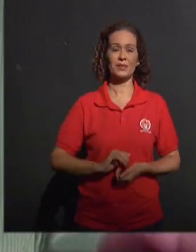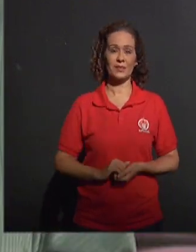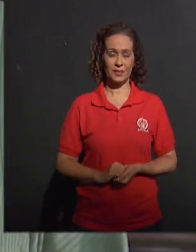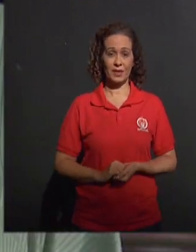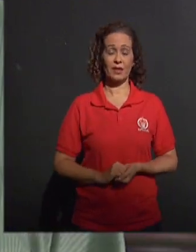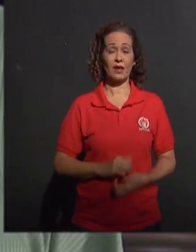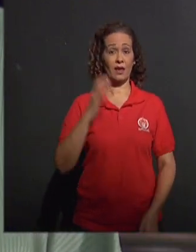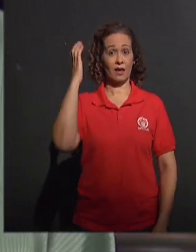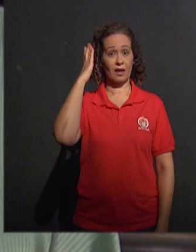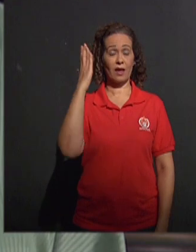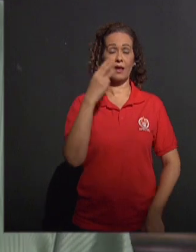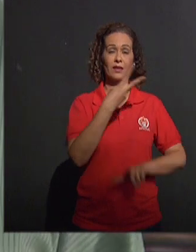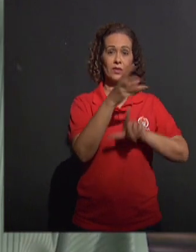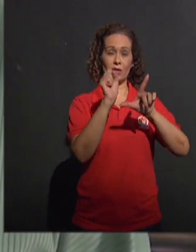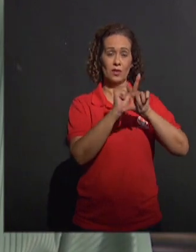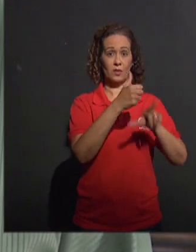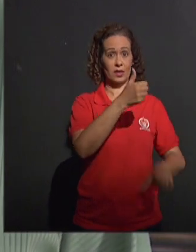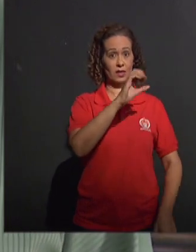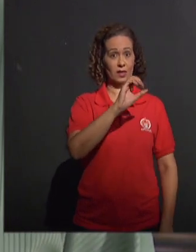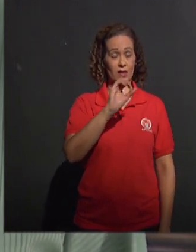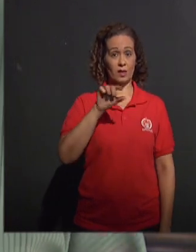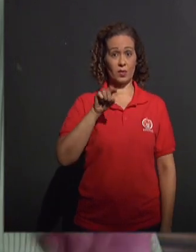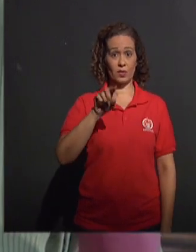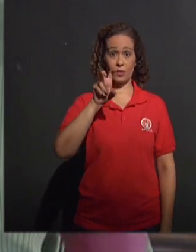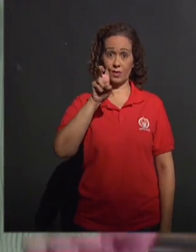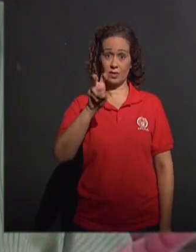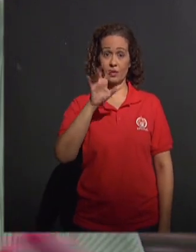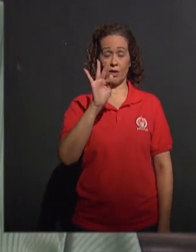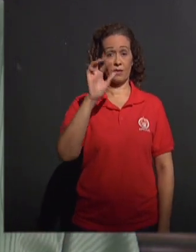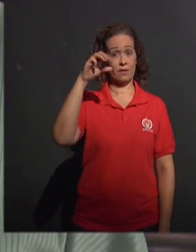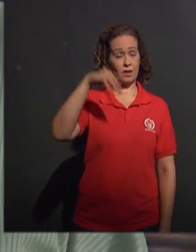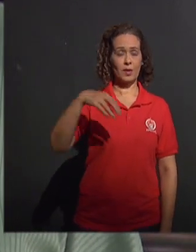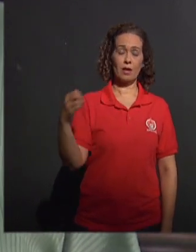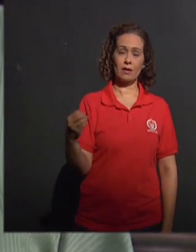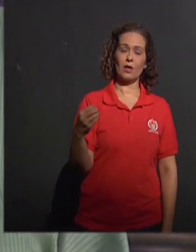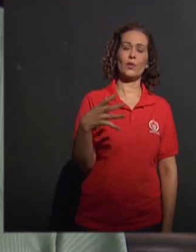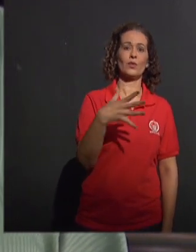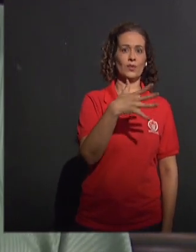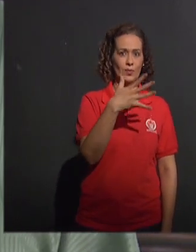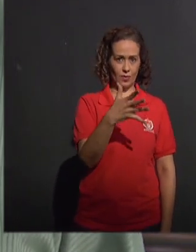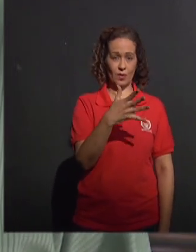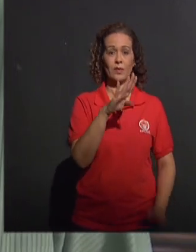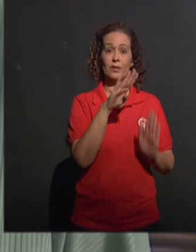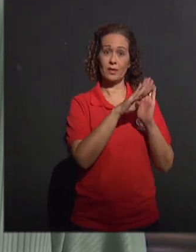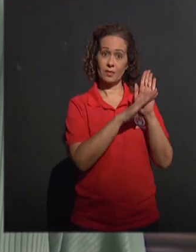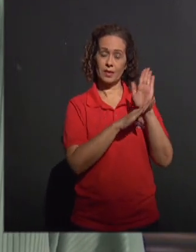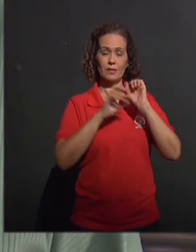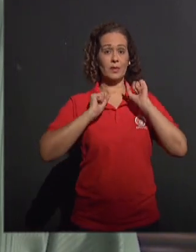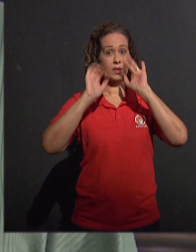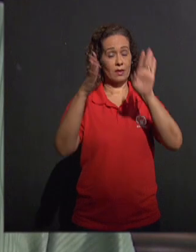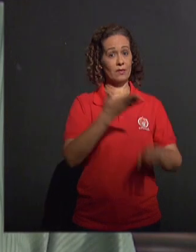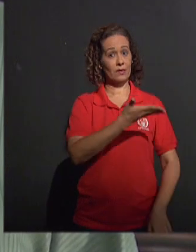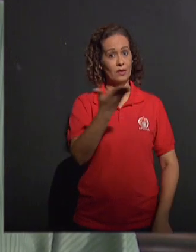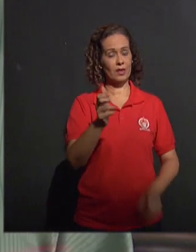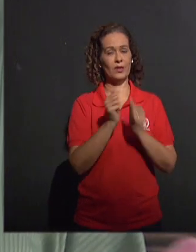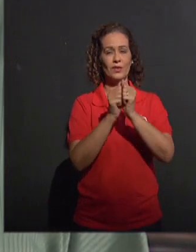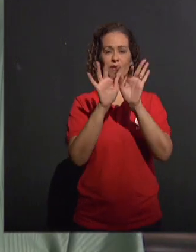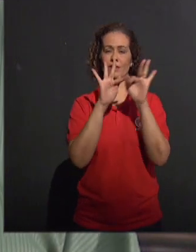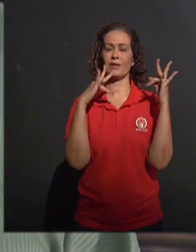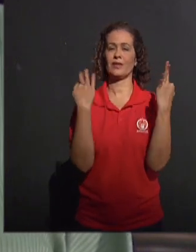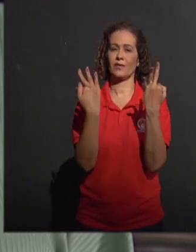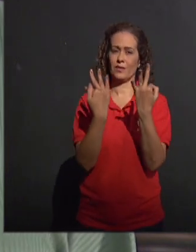A Rádio Super 100.5 FM está com uma nova programação para abençoar você e toda a sua família.